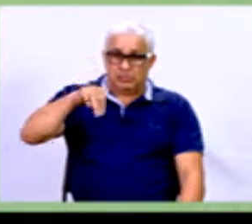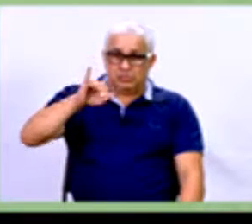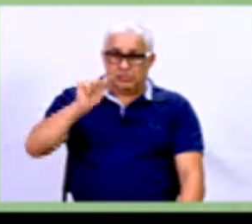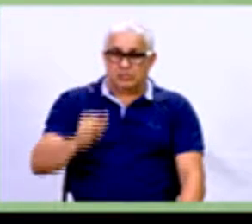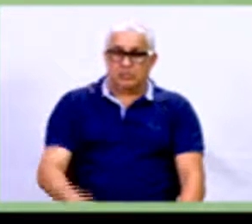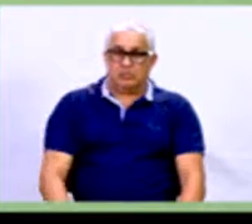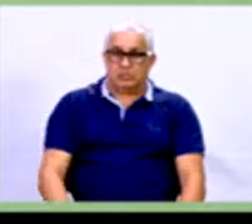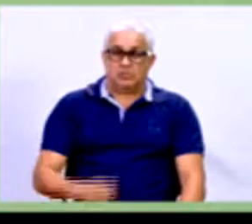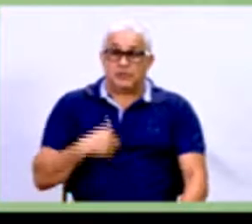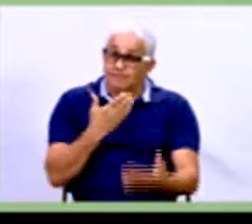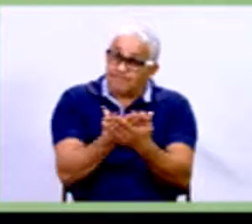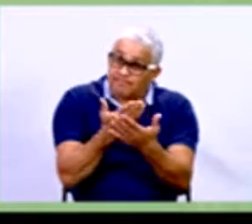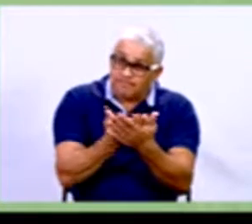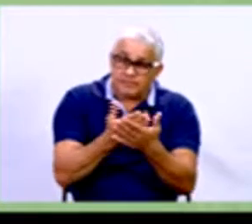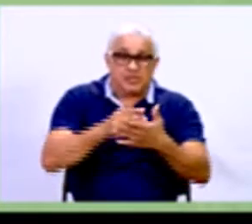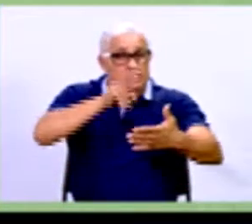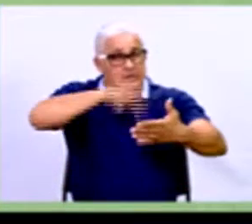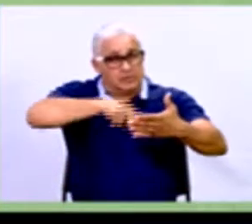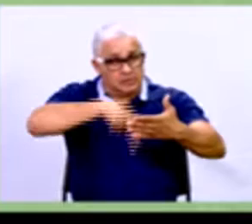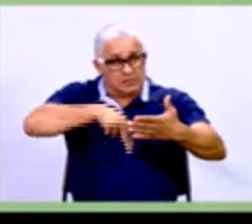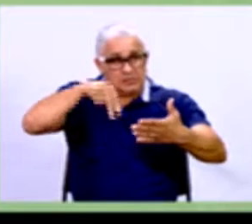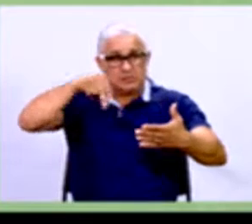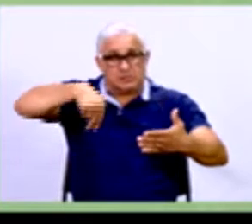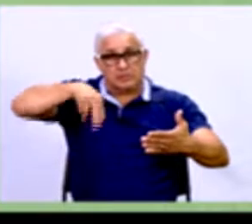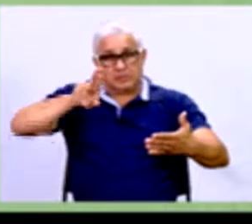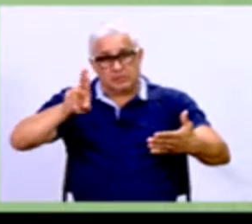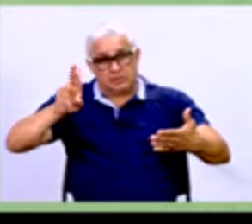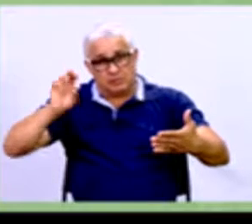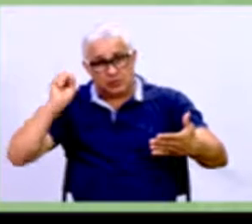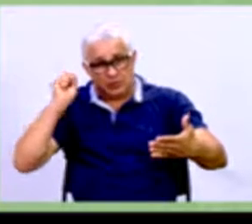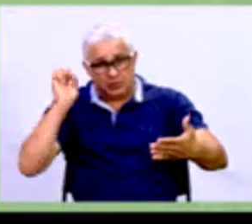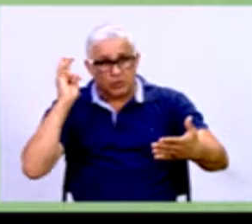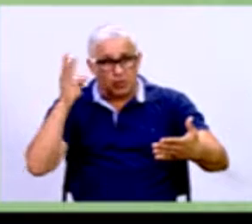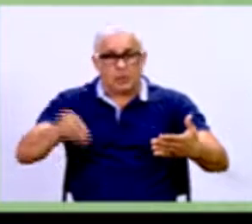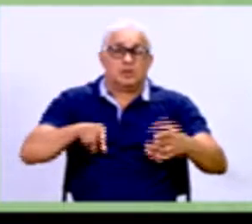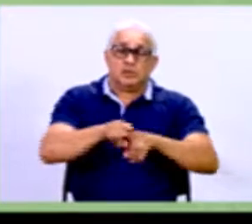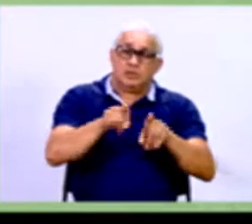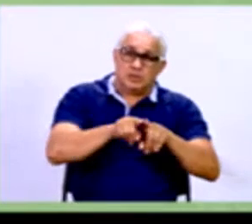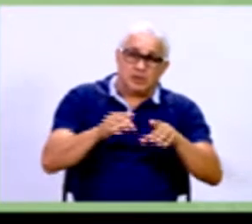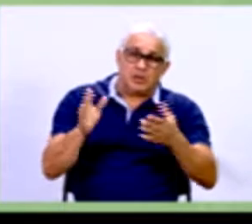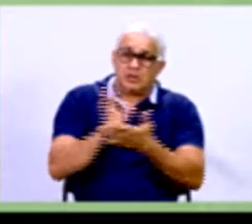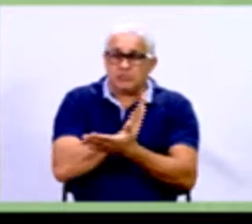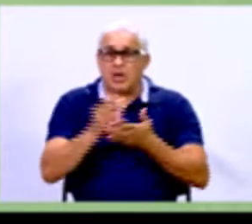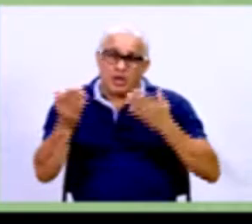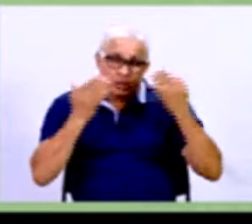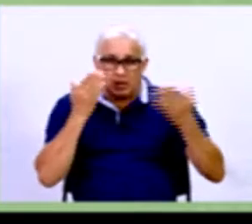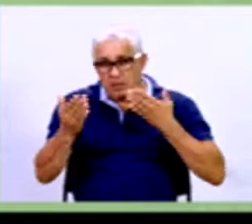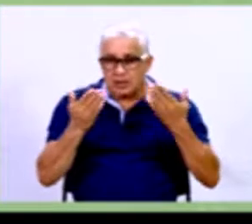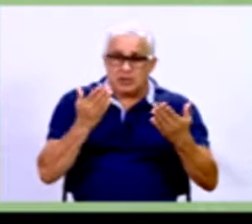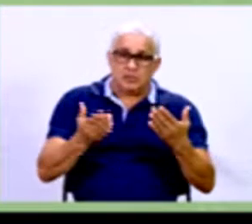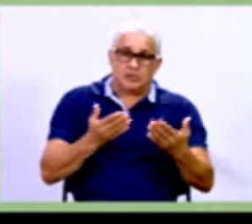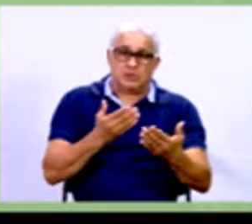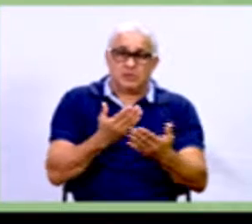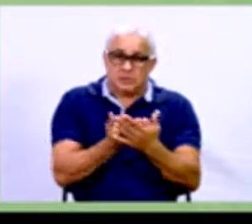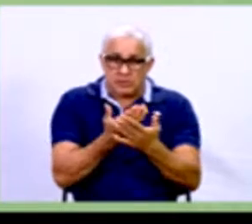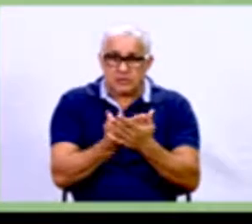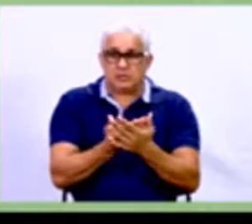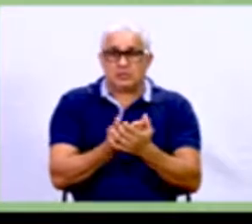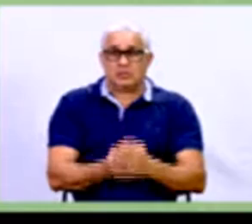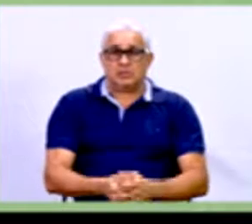vocês, procurassem dar uma lida nessas NRs, procurassem analisar essas NRs e